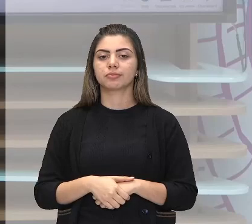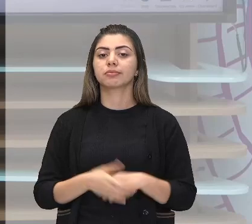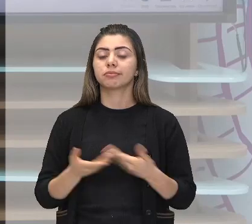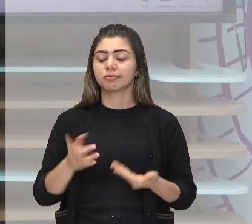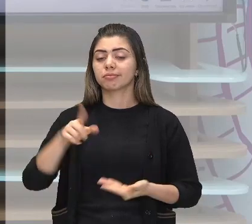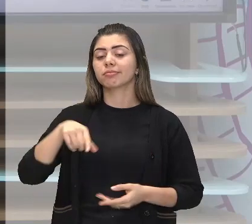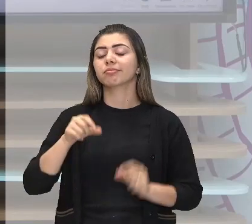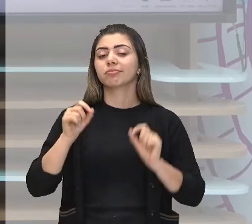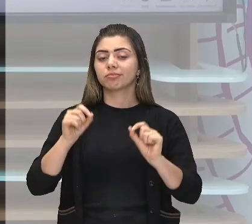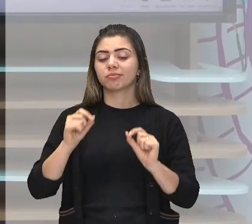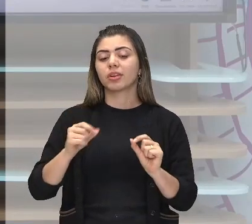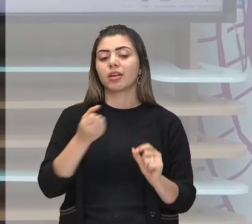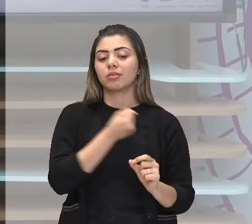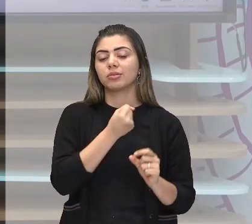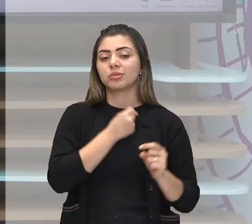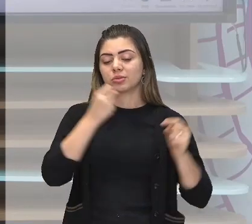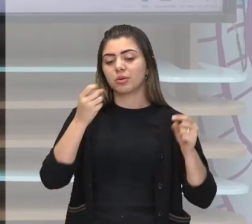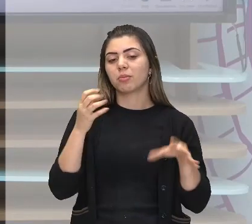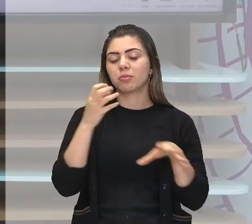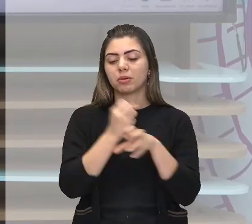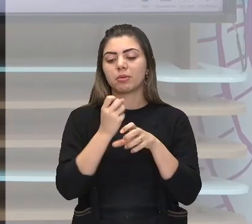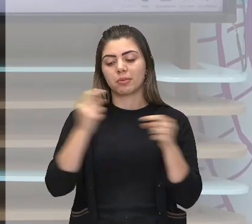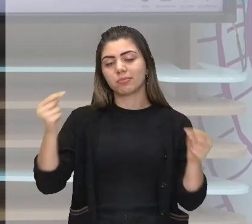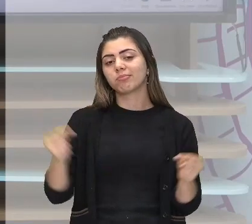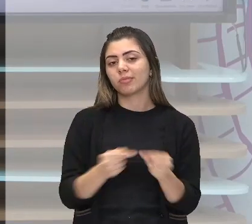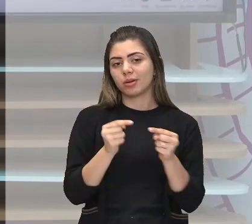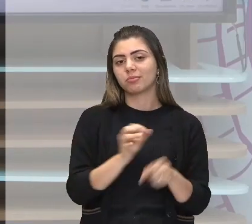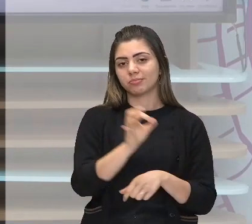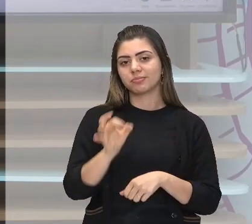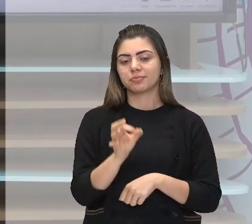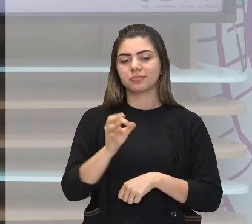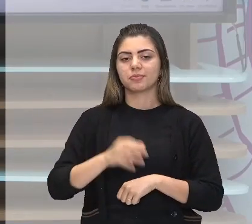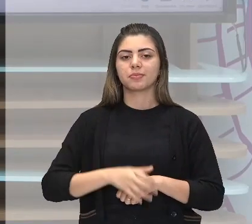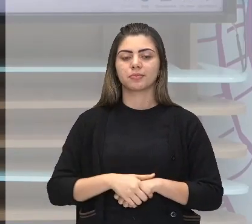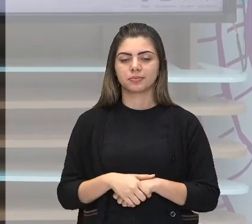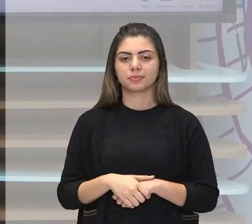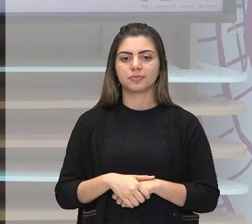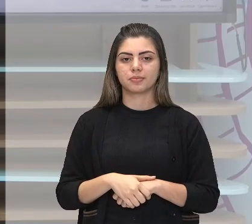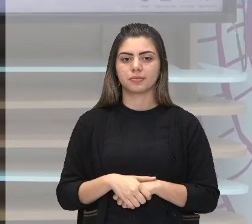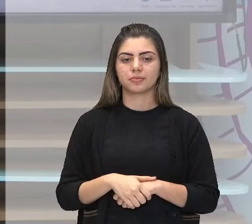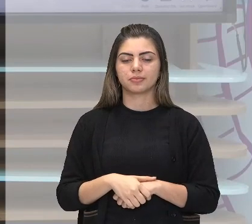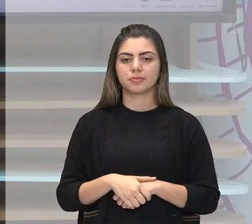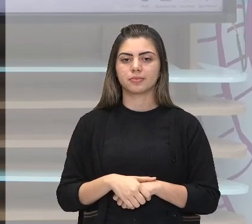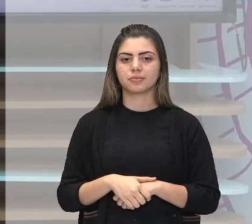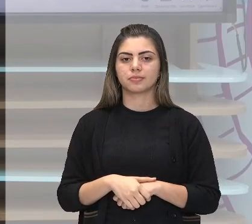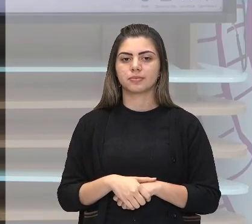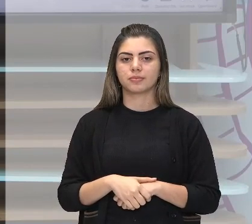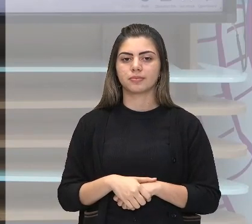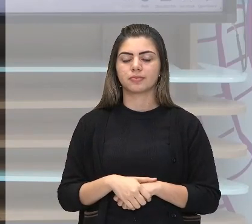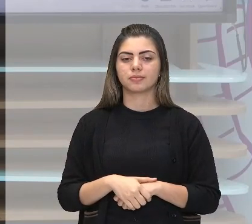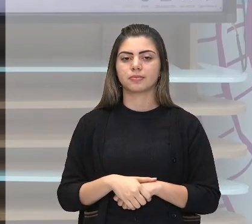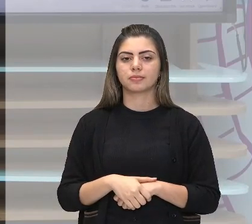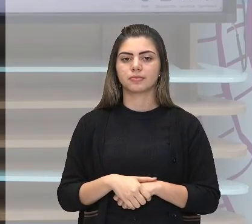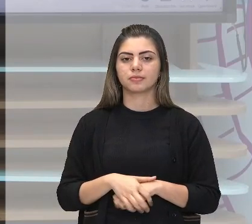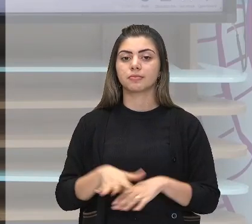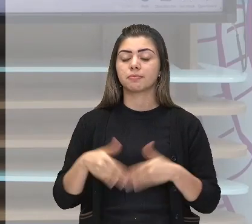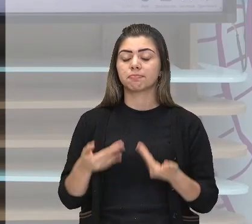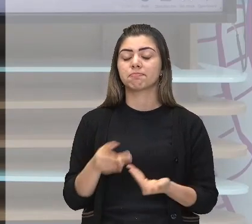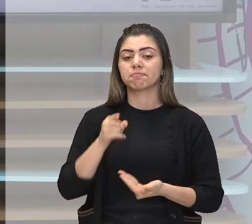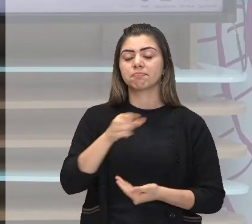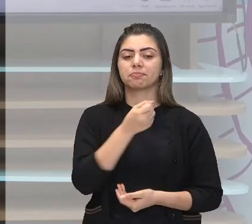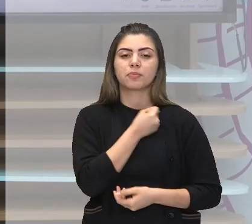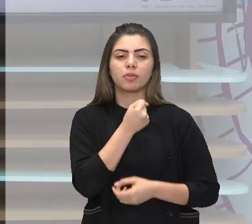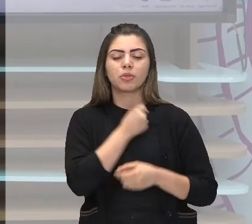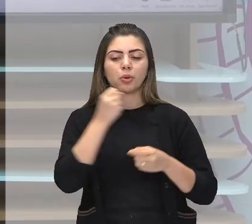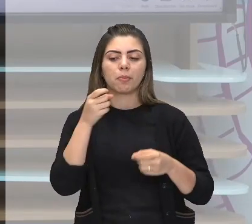também se encaixa na classificação de uma proporcionalidade direta. Então, a proporcionalidade